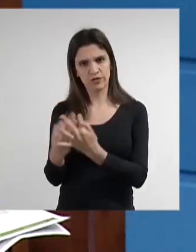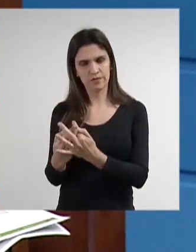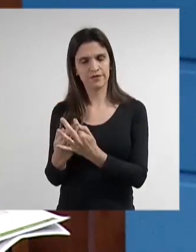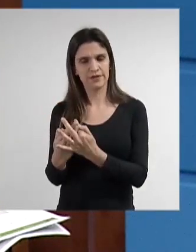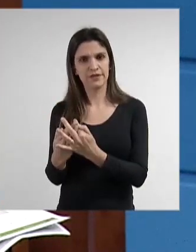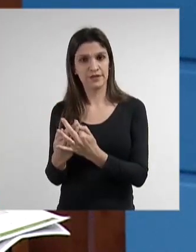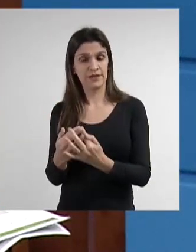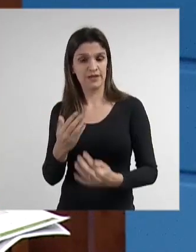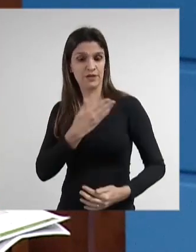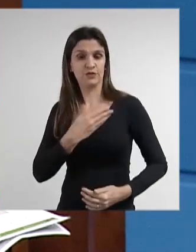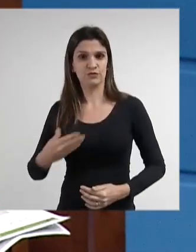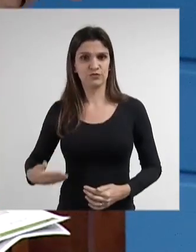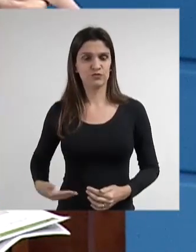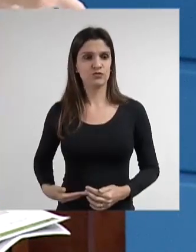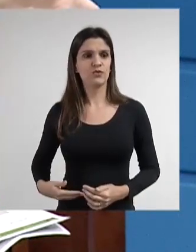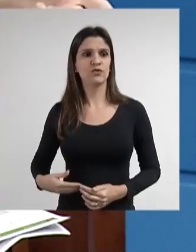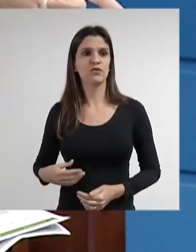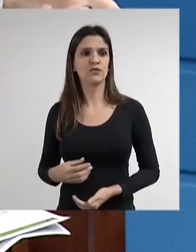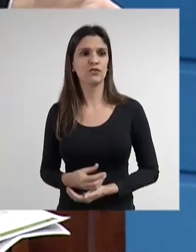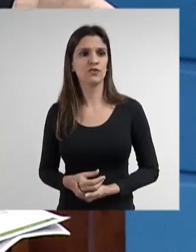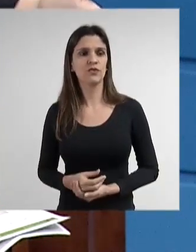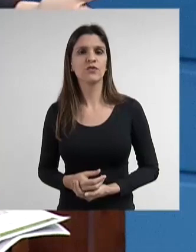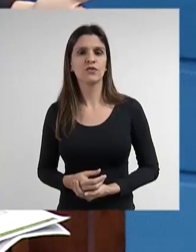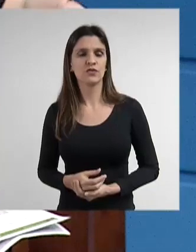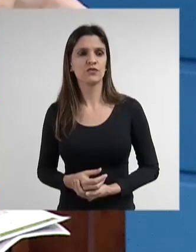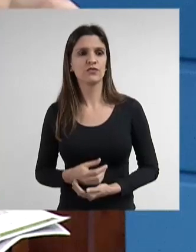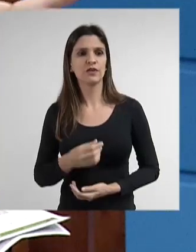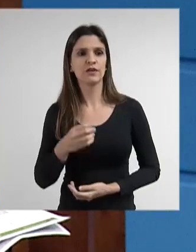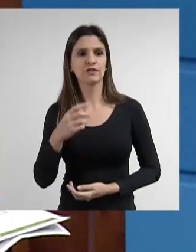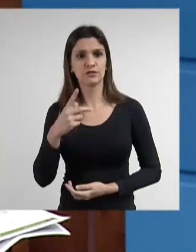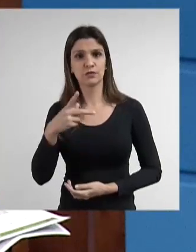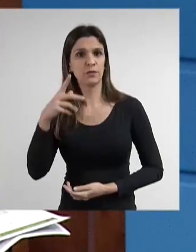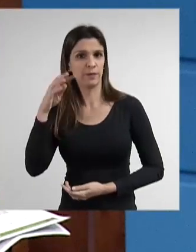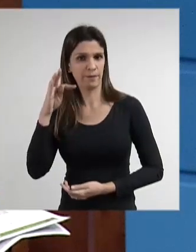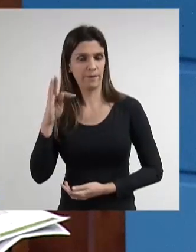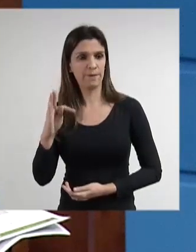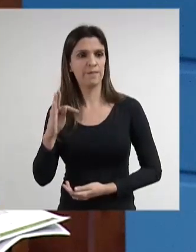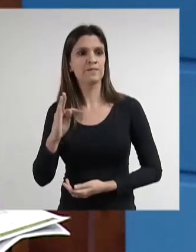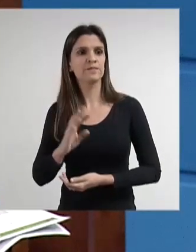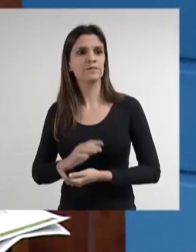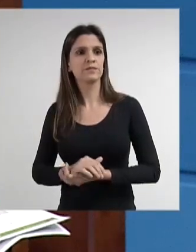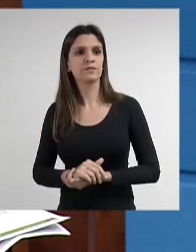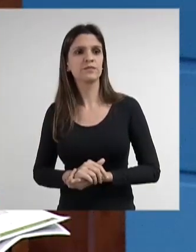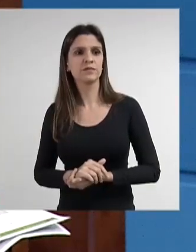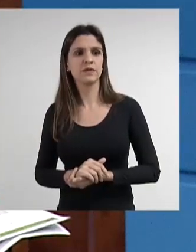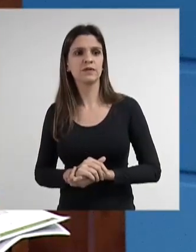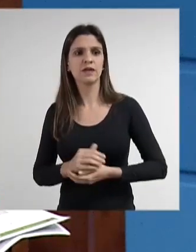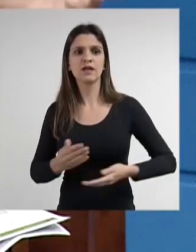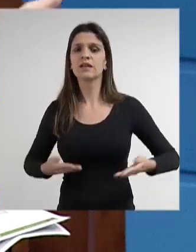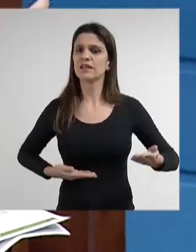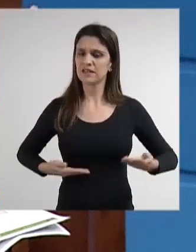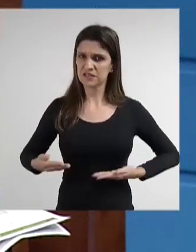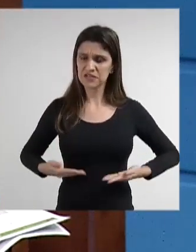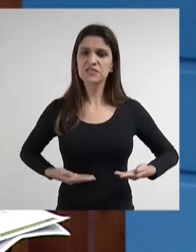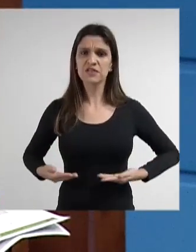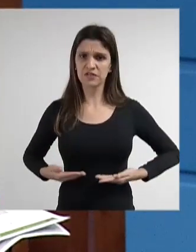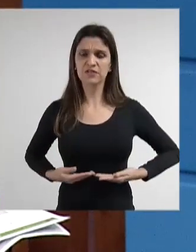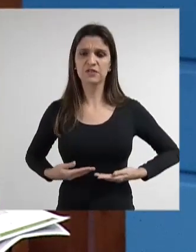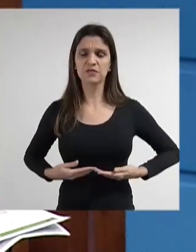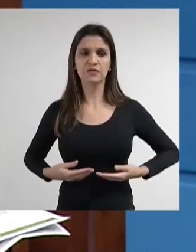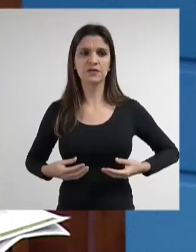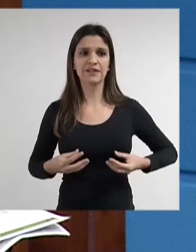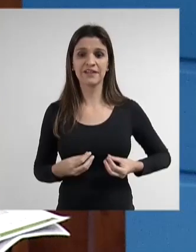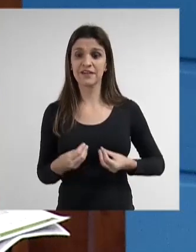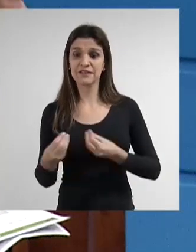Lula, teve isso, que vereador recebia, né? Funcionário público estava lá recebendo Bolsa